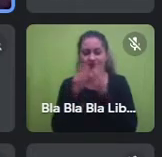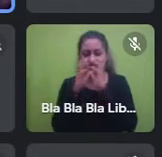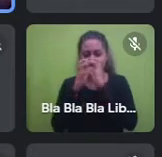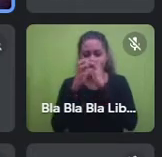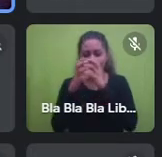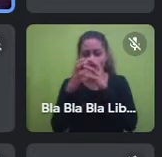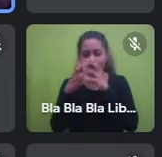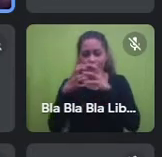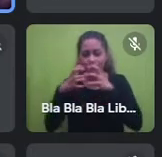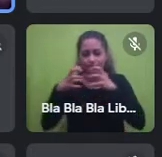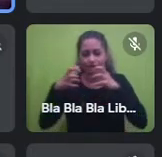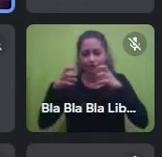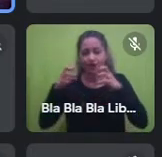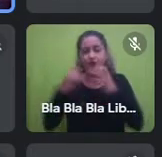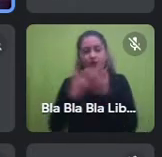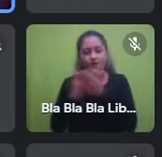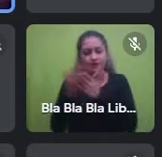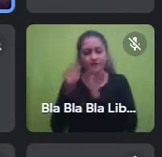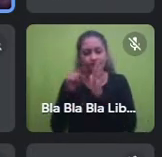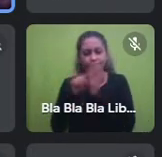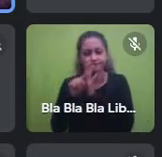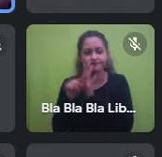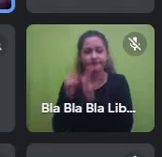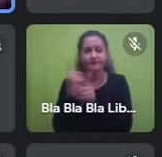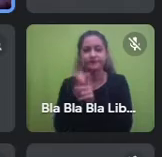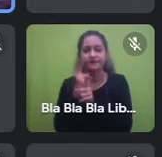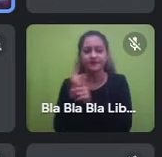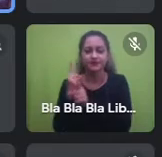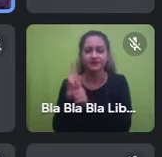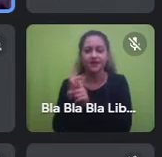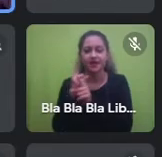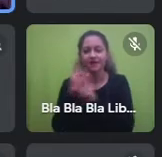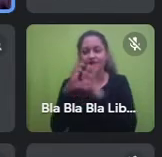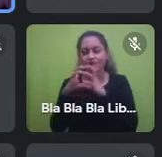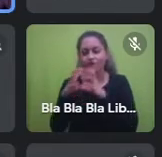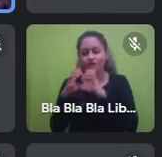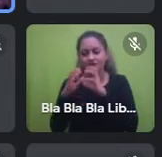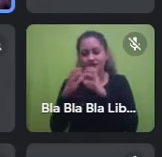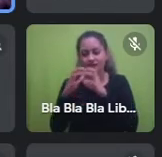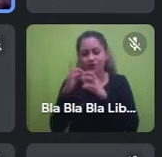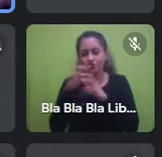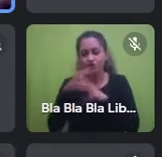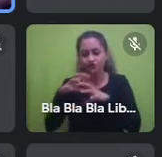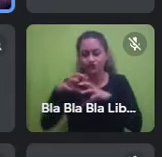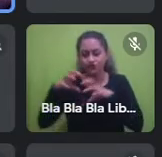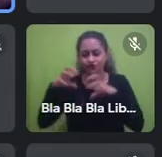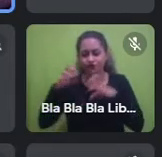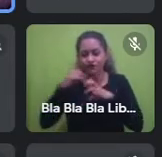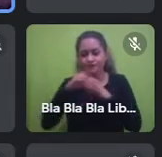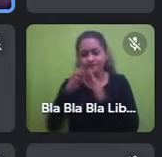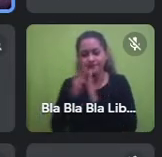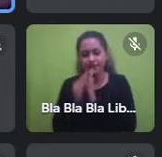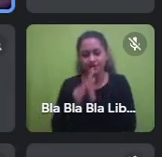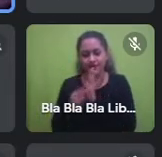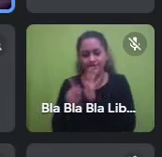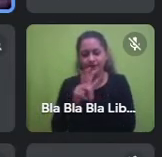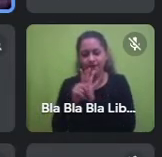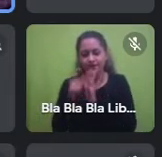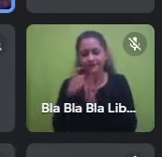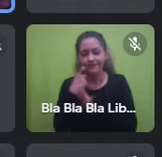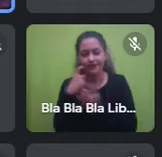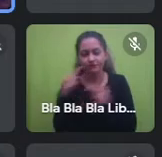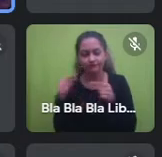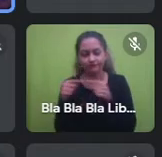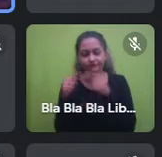faz um tempo que a gente começou a identificar, a dissecar o cérebro, a encontrar uma metodologia para os nossos peixes,